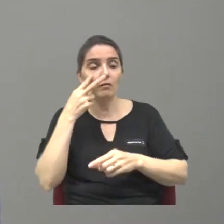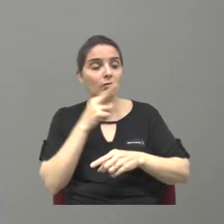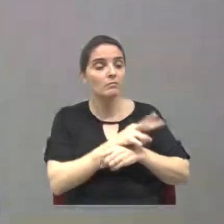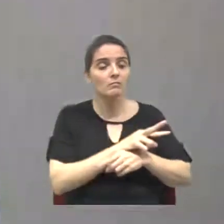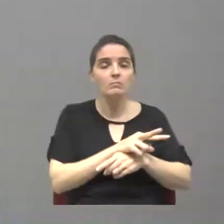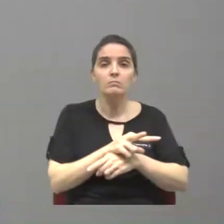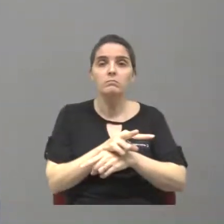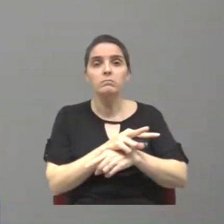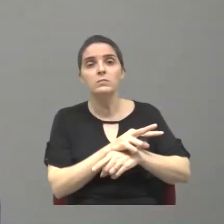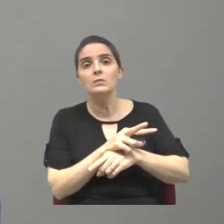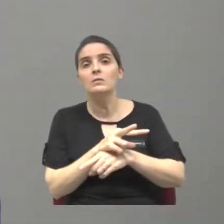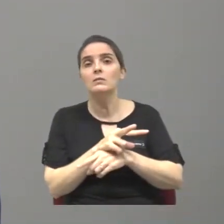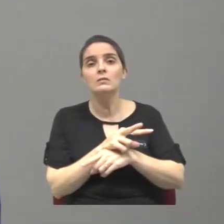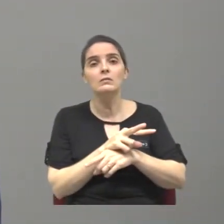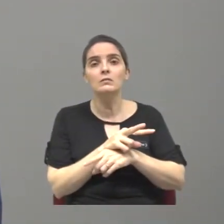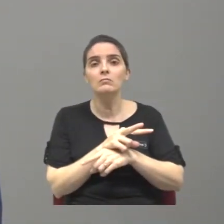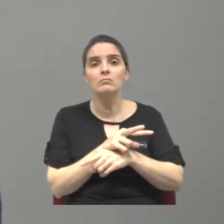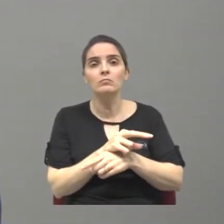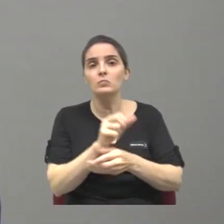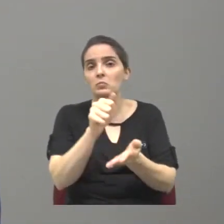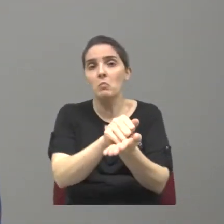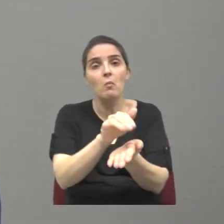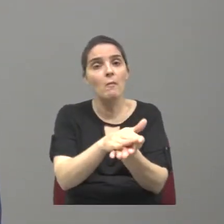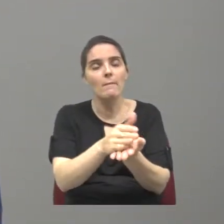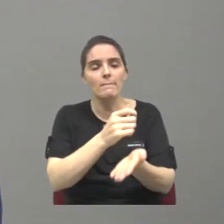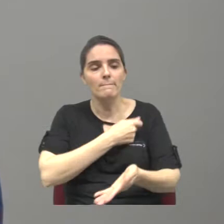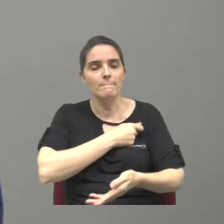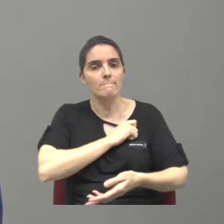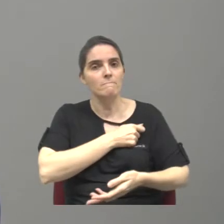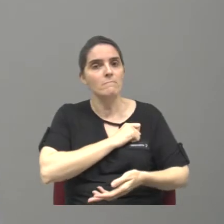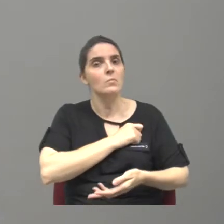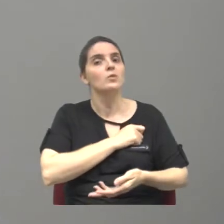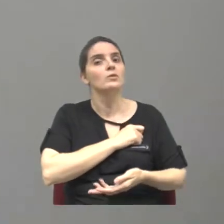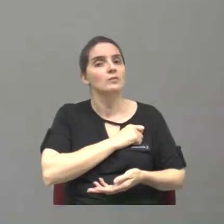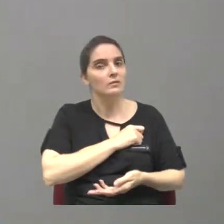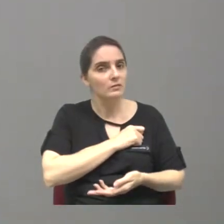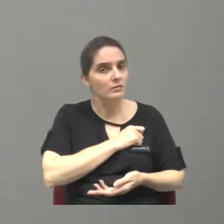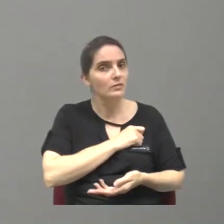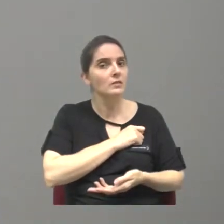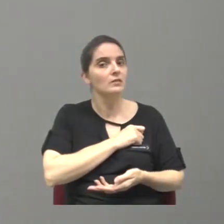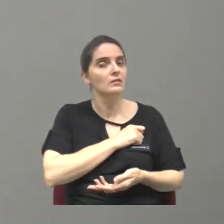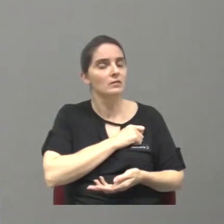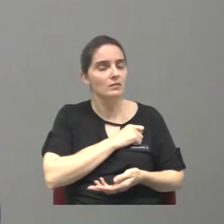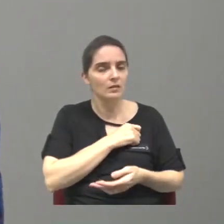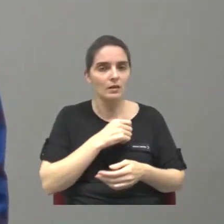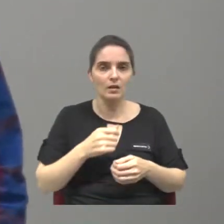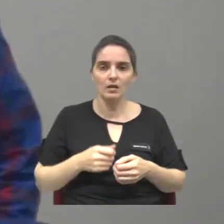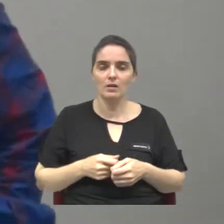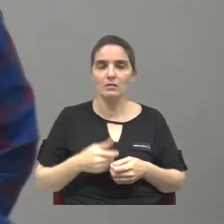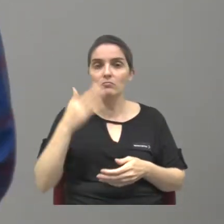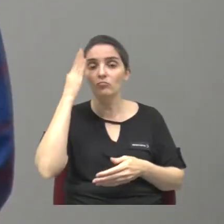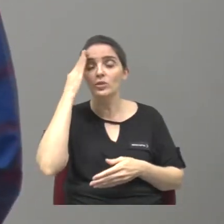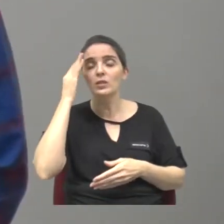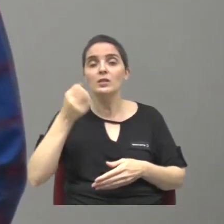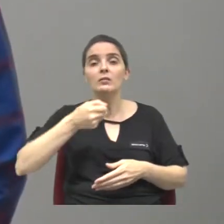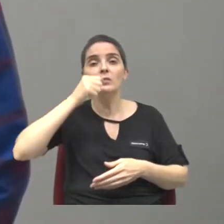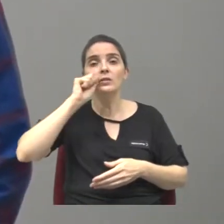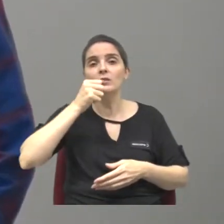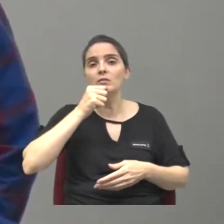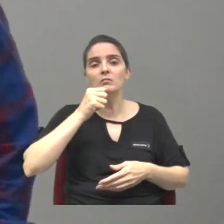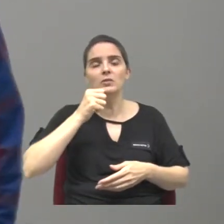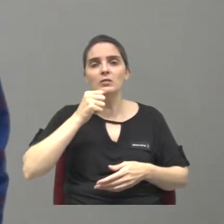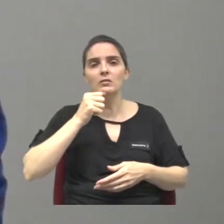procedência e nota fiscal da bebida para ver se isso não é fruto de contrabando de Paraguai, de outros países, que hoje em dia você compra tudo,